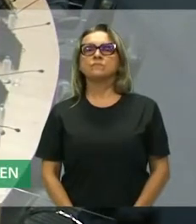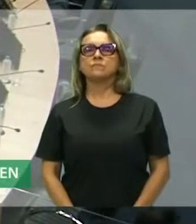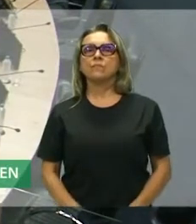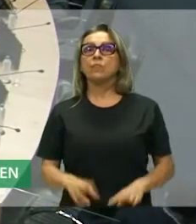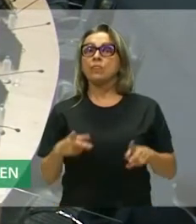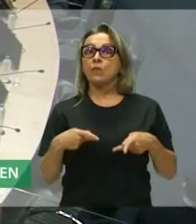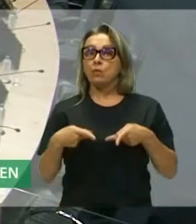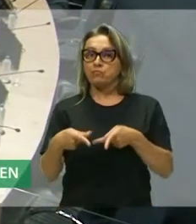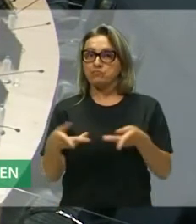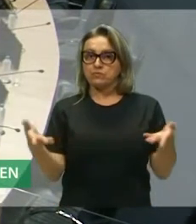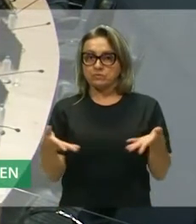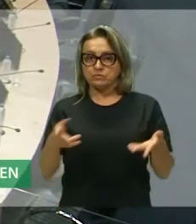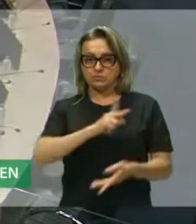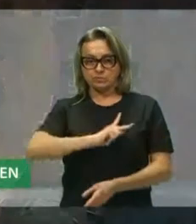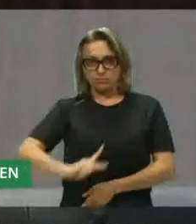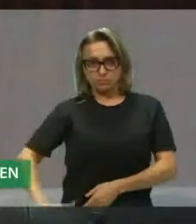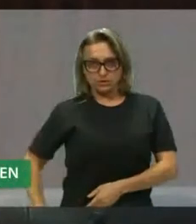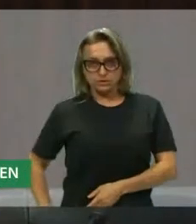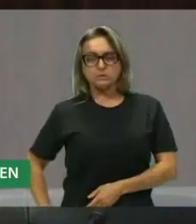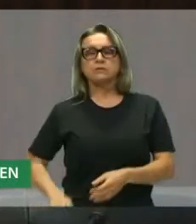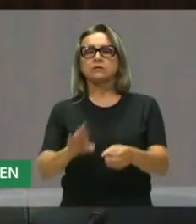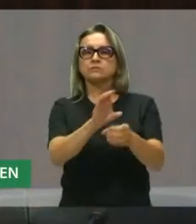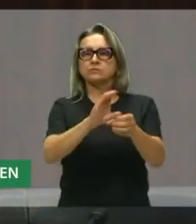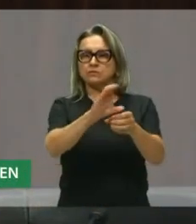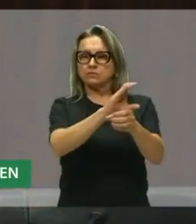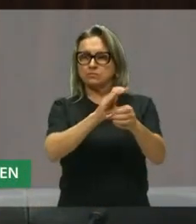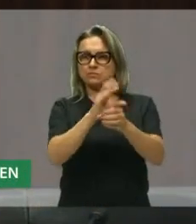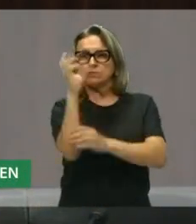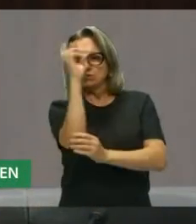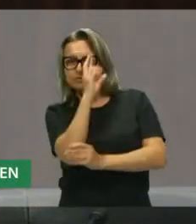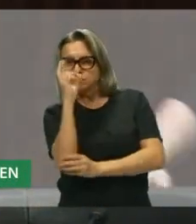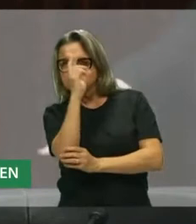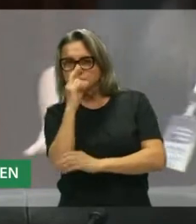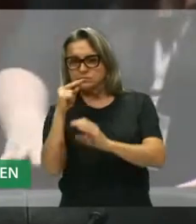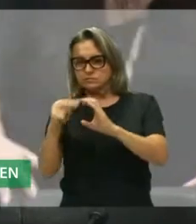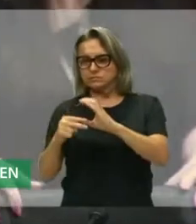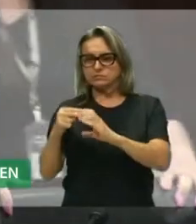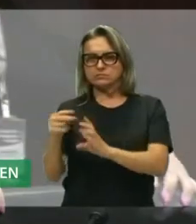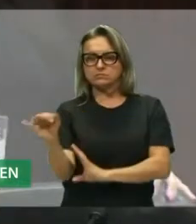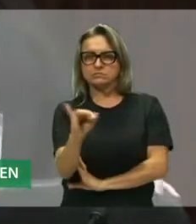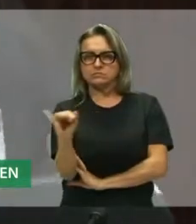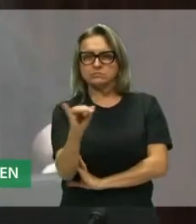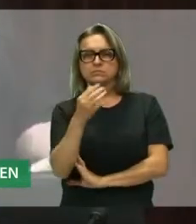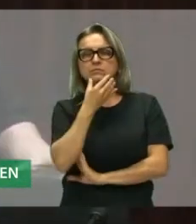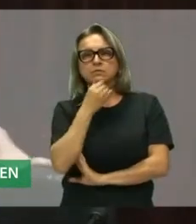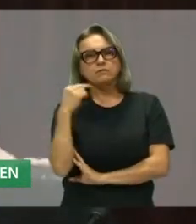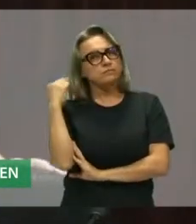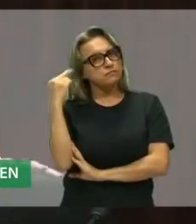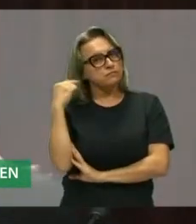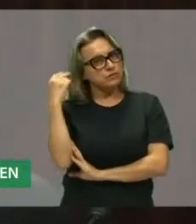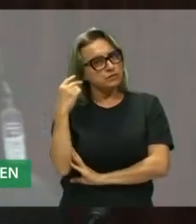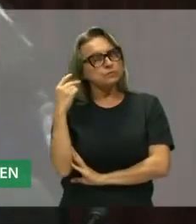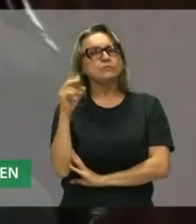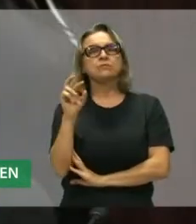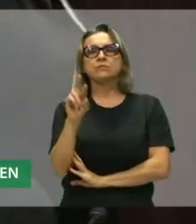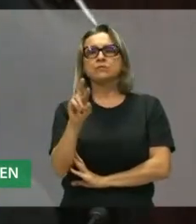Convidamos o senhor presidente da Comissão de Fiscalização da Câmara de Vereadores de Itajaí, vereador Roberto Rivelino da